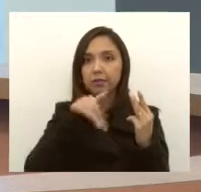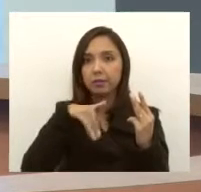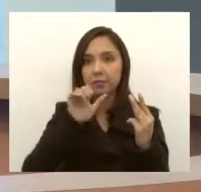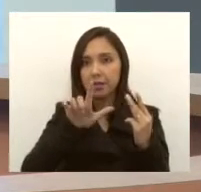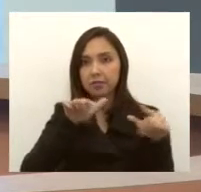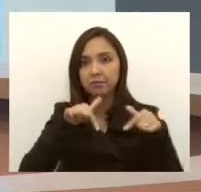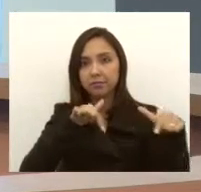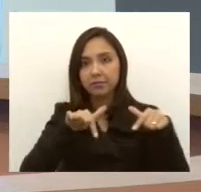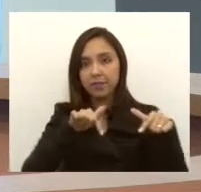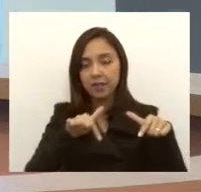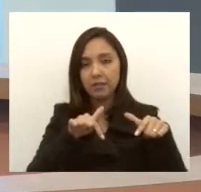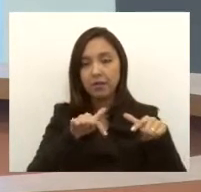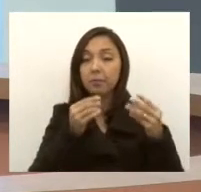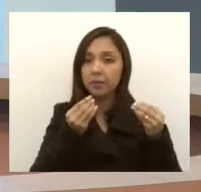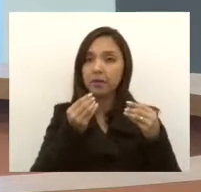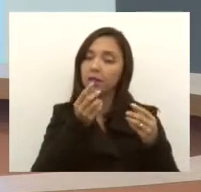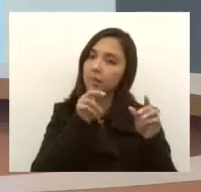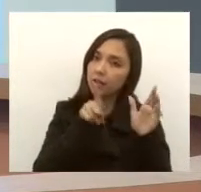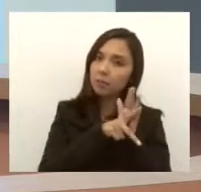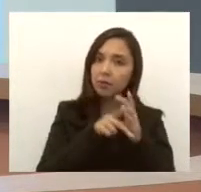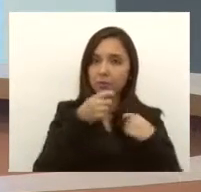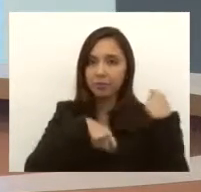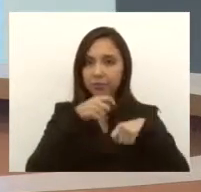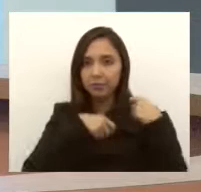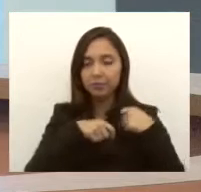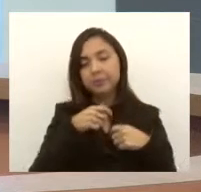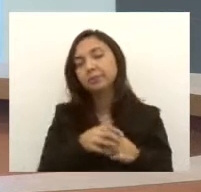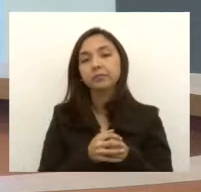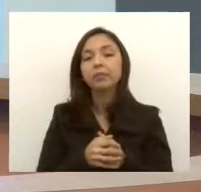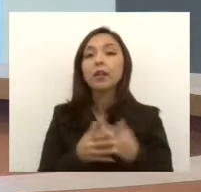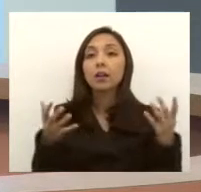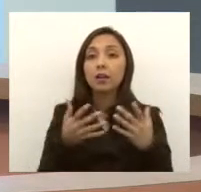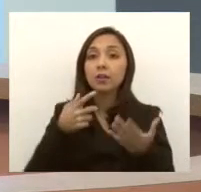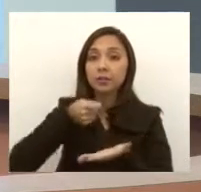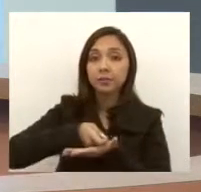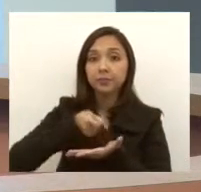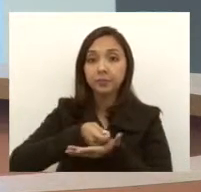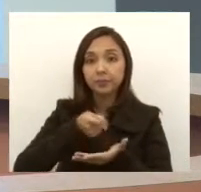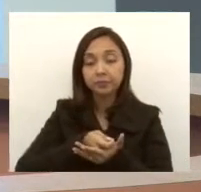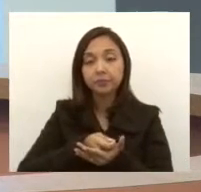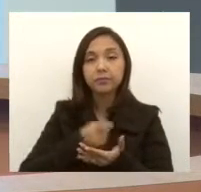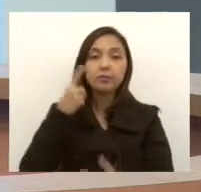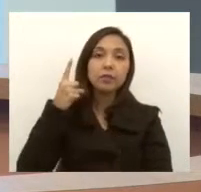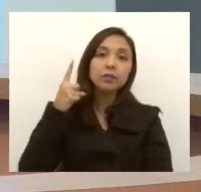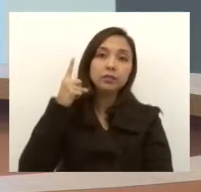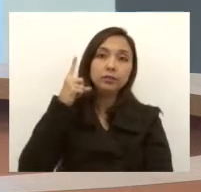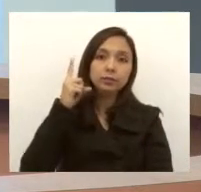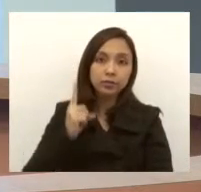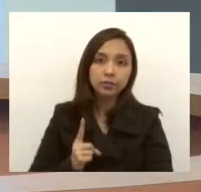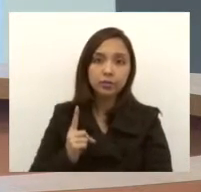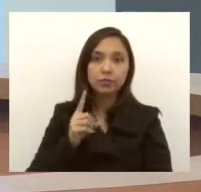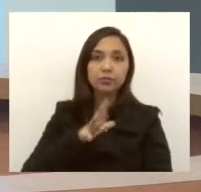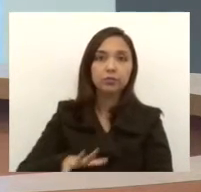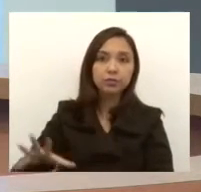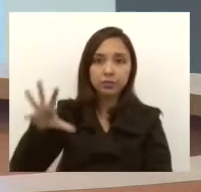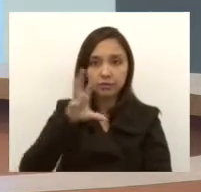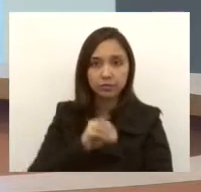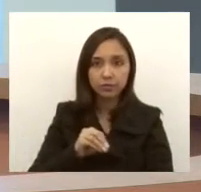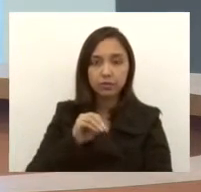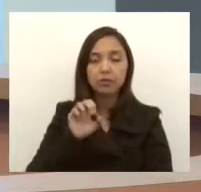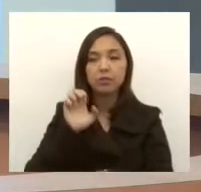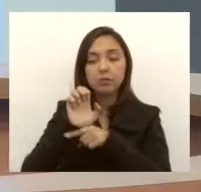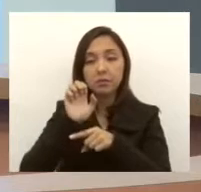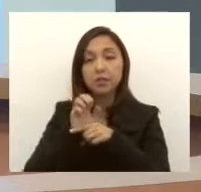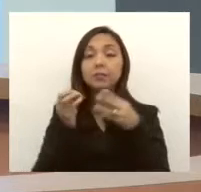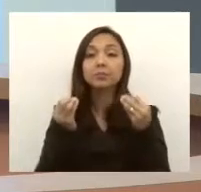para que faça a parte administrativa. Agora, irei cobrar para o diretor-geral dos IMLs do Estado,